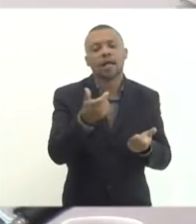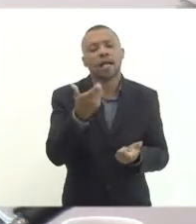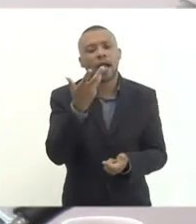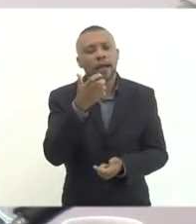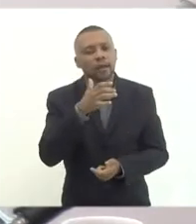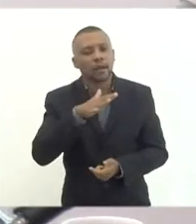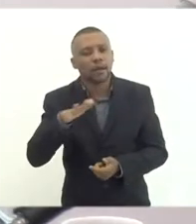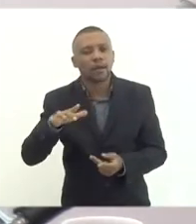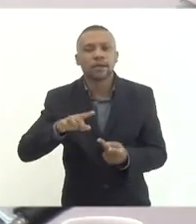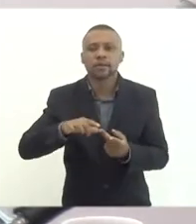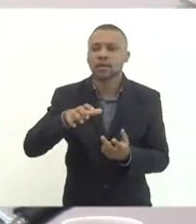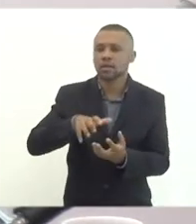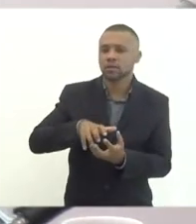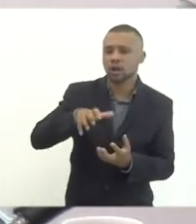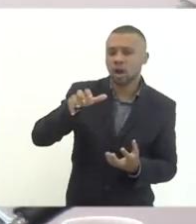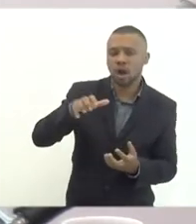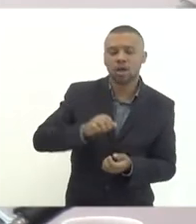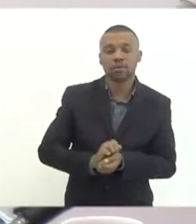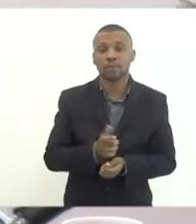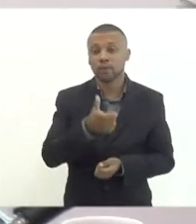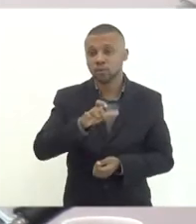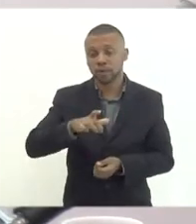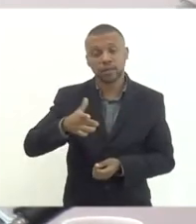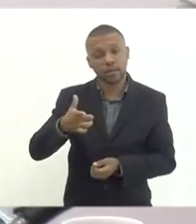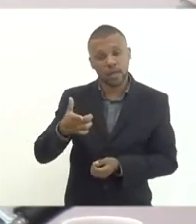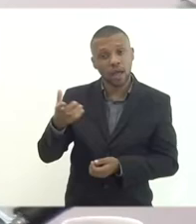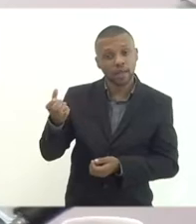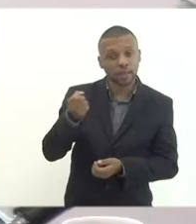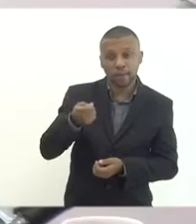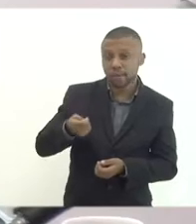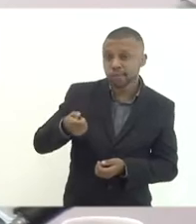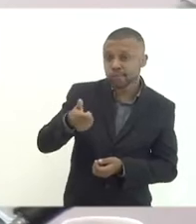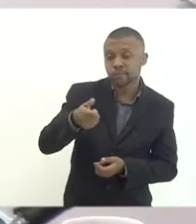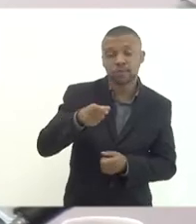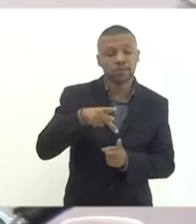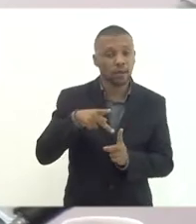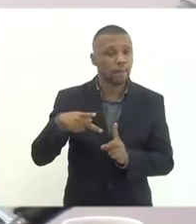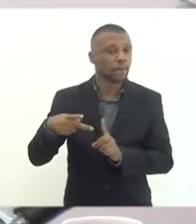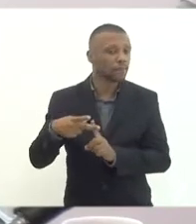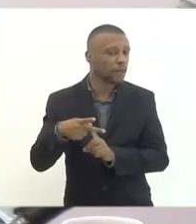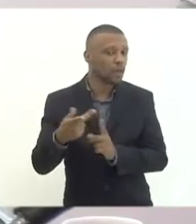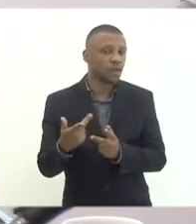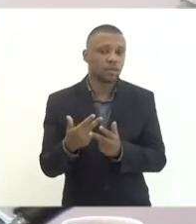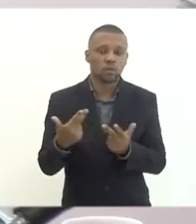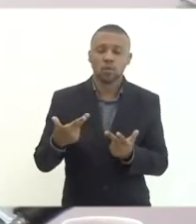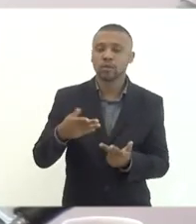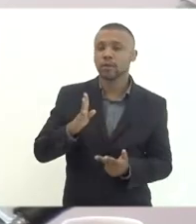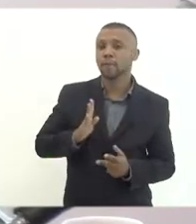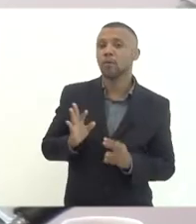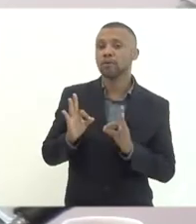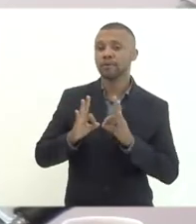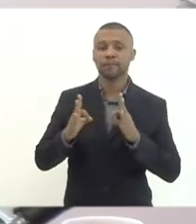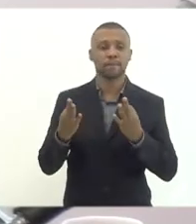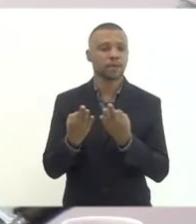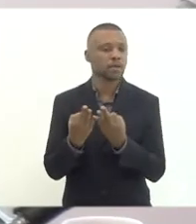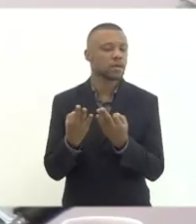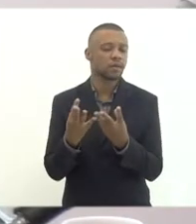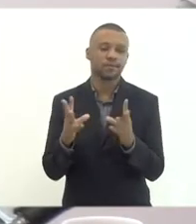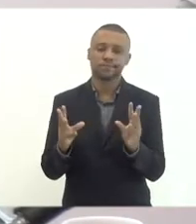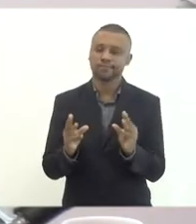idosos pessoas que são beneficiário de algum benefício de previdência a bolsa família enfim